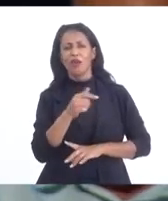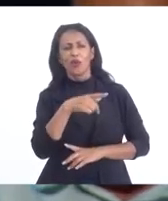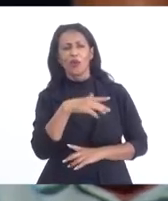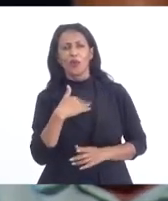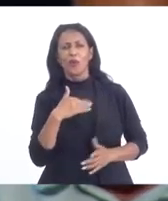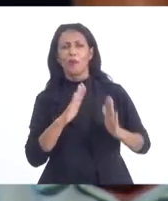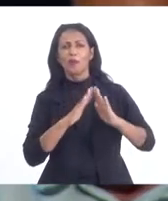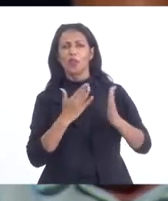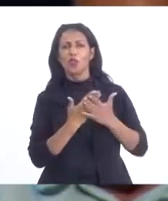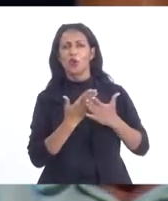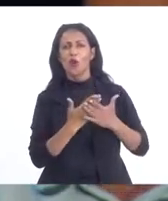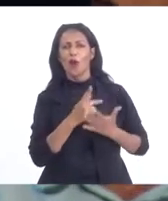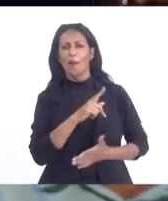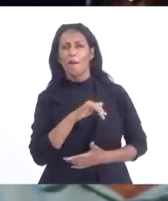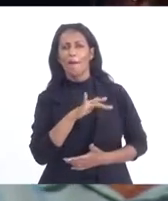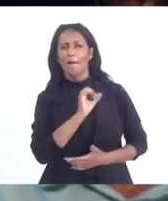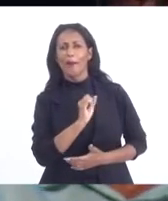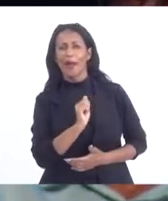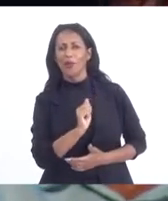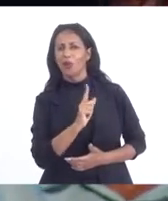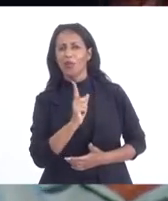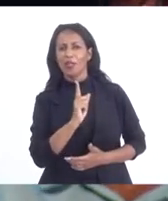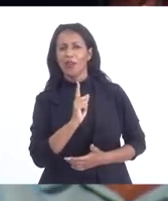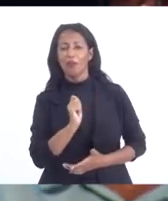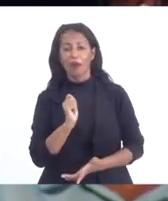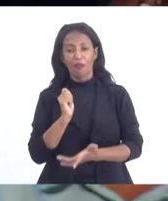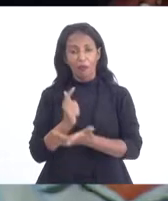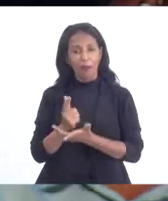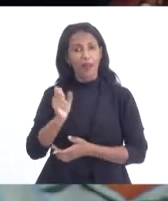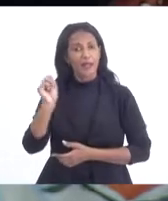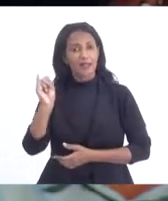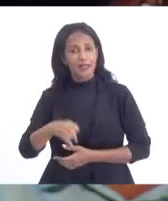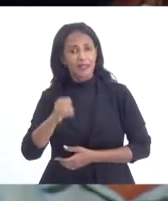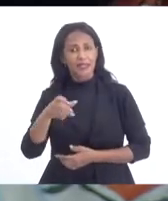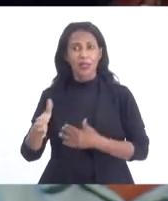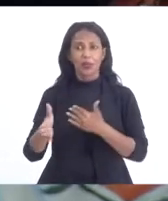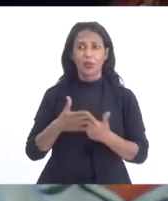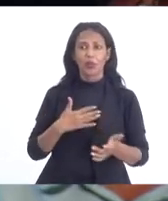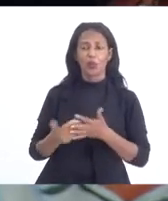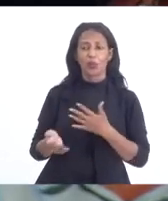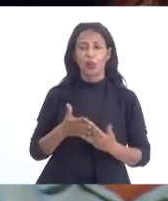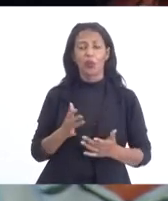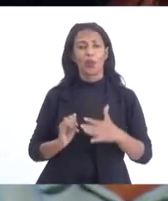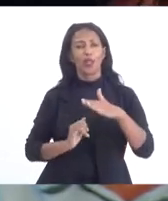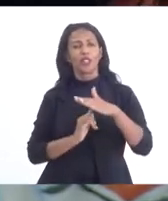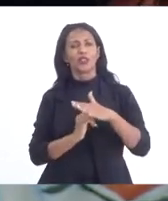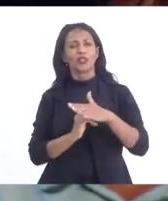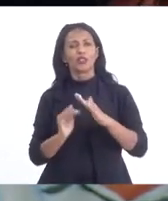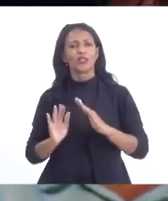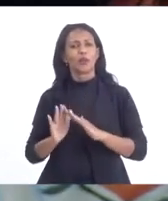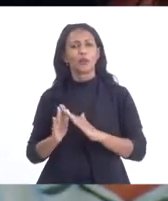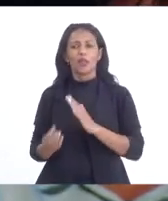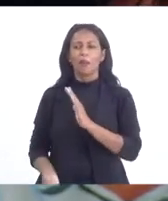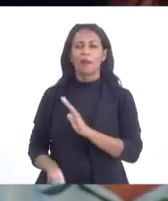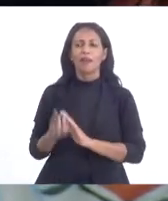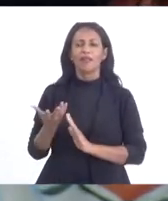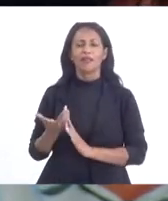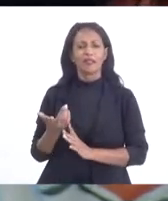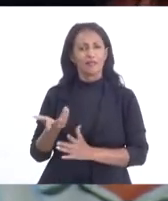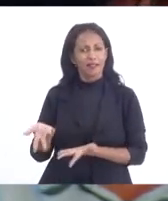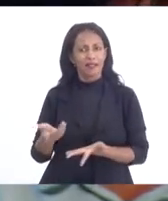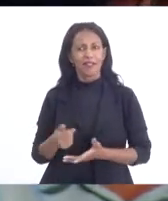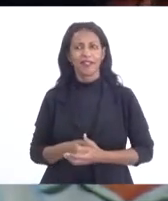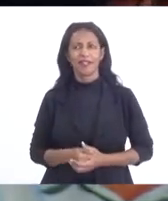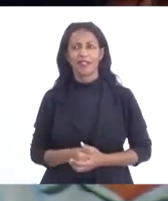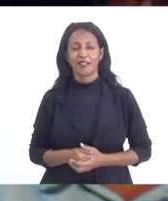que eu tenho por herança, mas vamos pagar, sim, qualquer instituição que aparecer na frente deles.